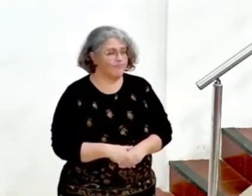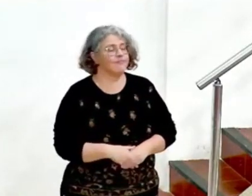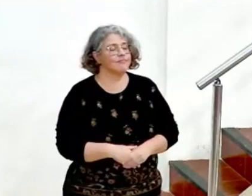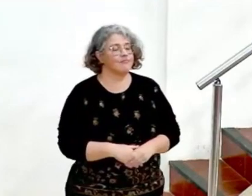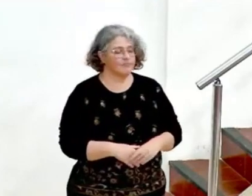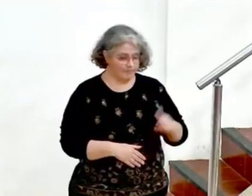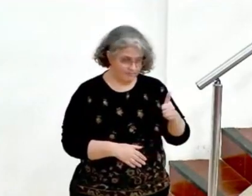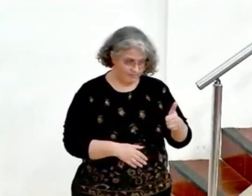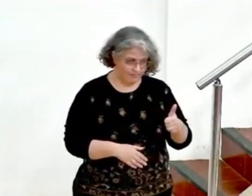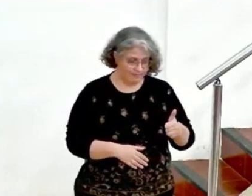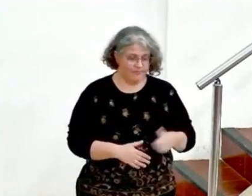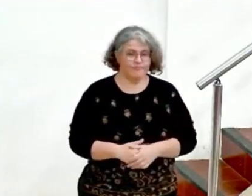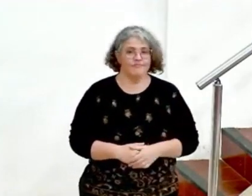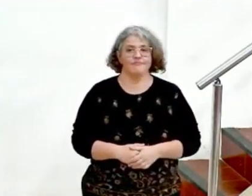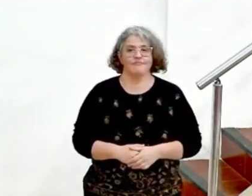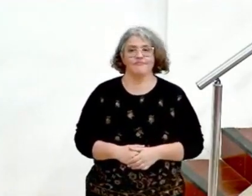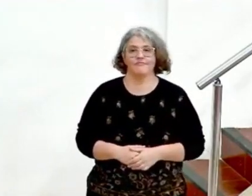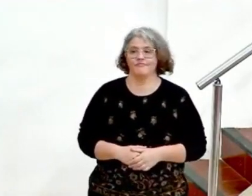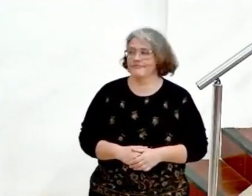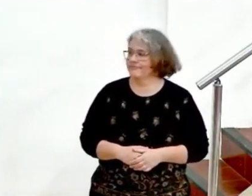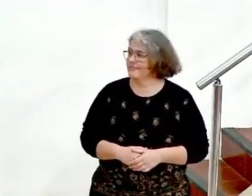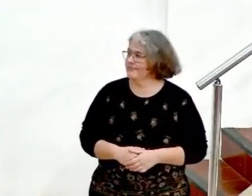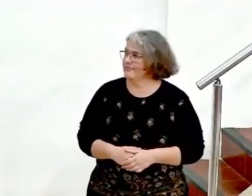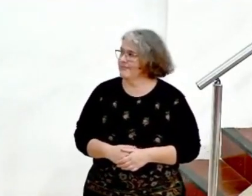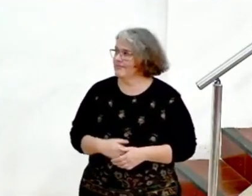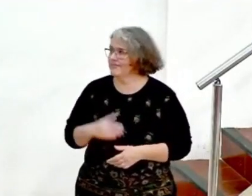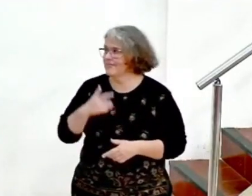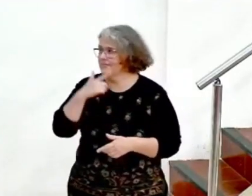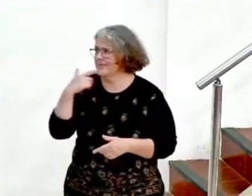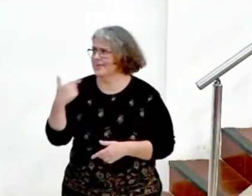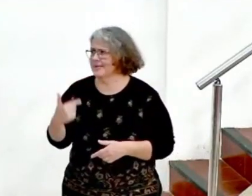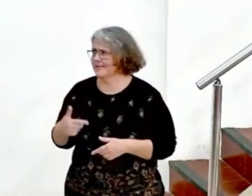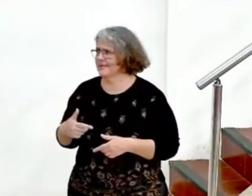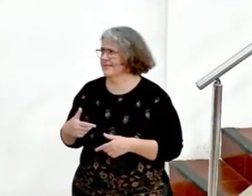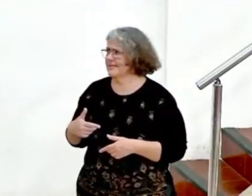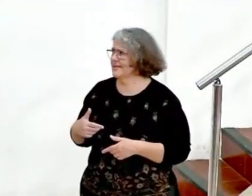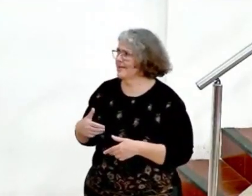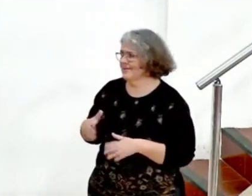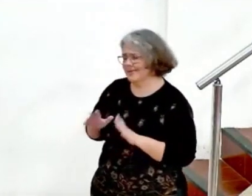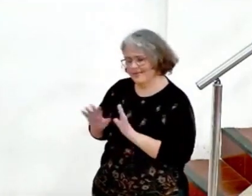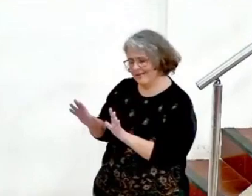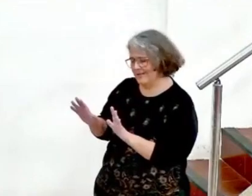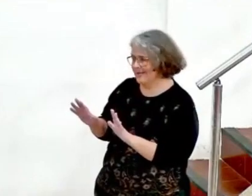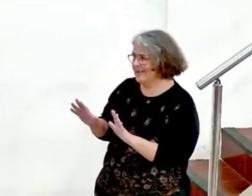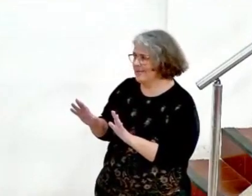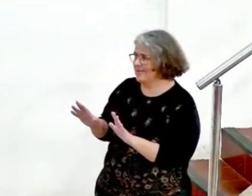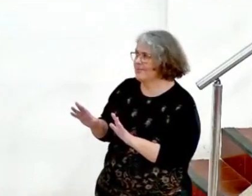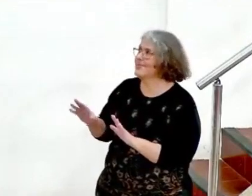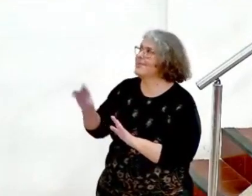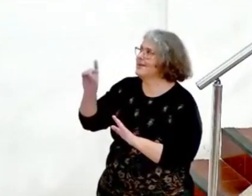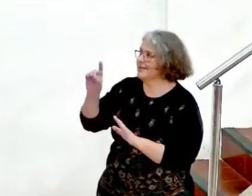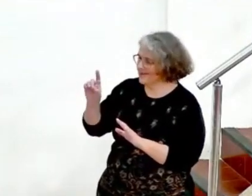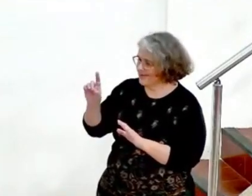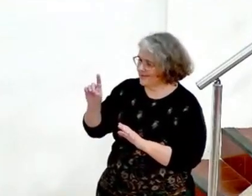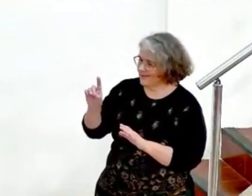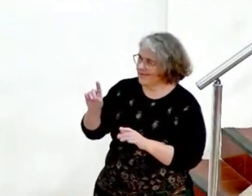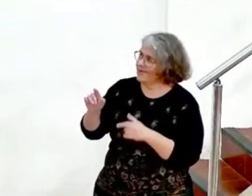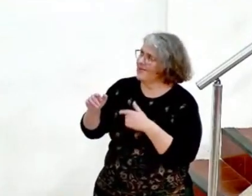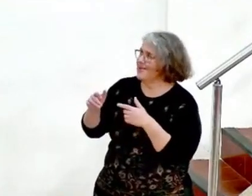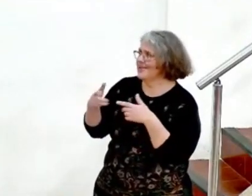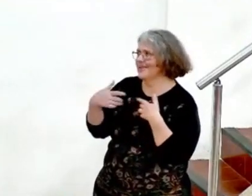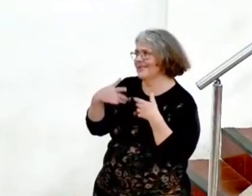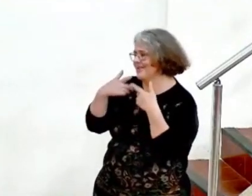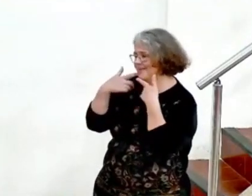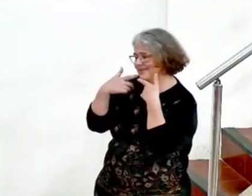filho. Sara negou, mas o Senhor confirmou, certamente você riu.